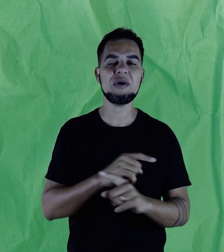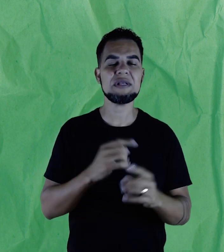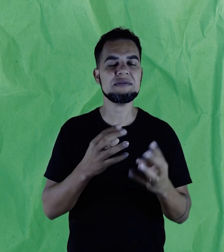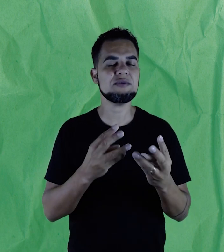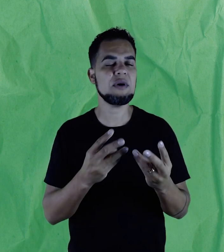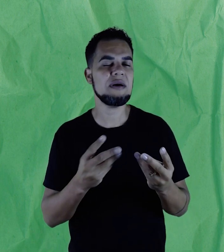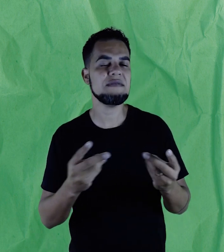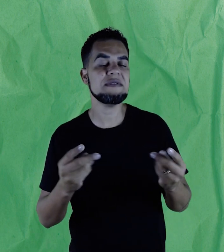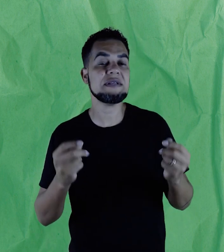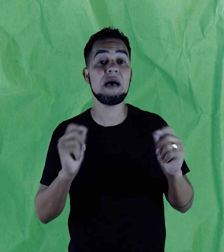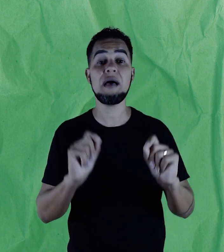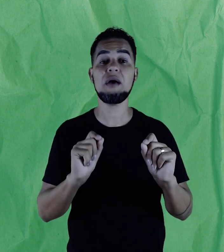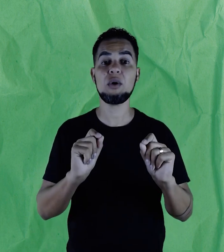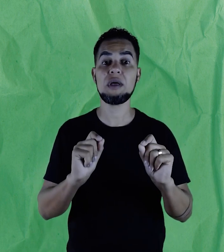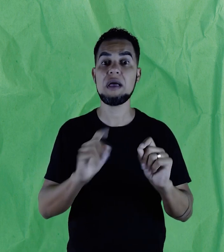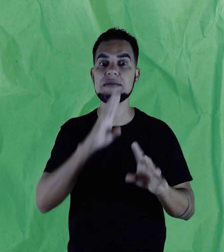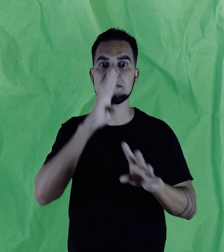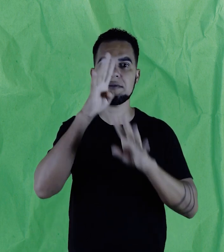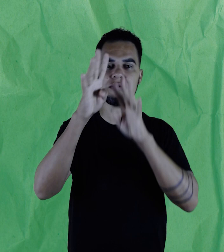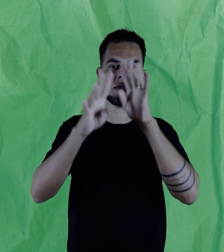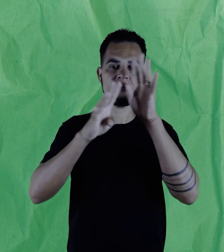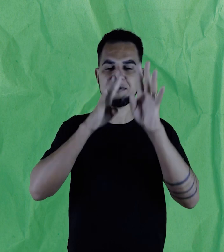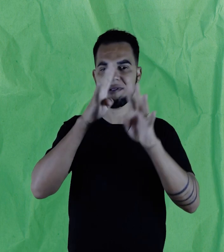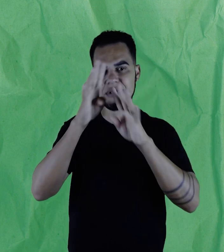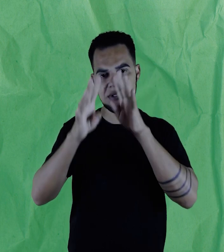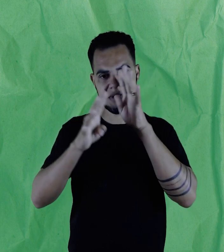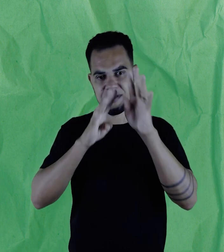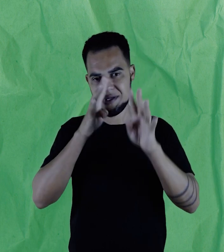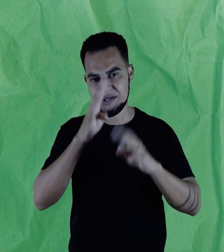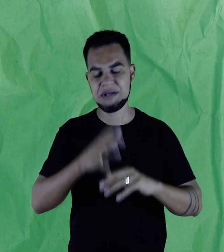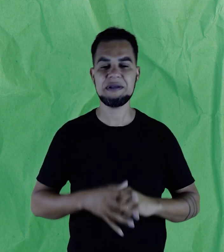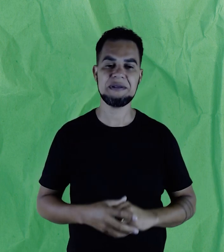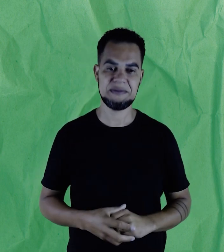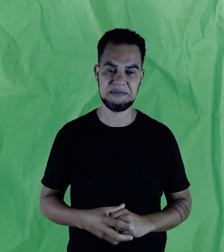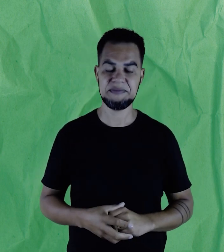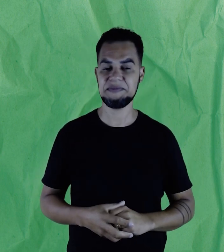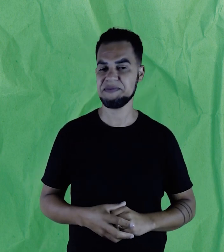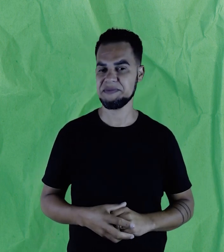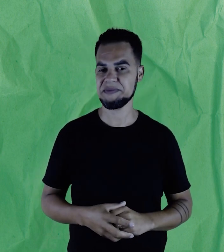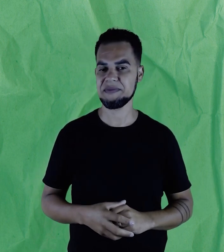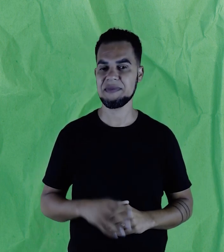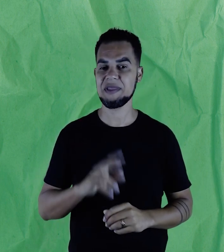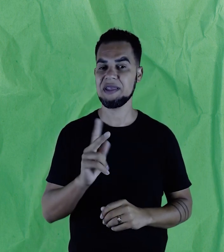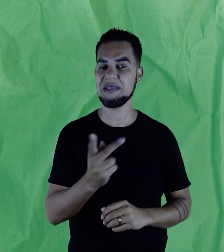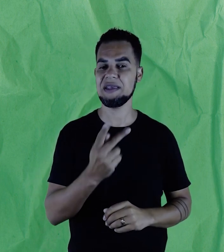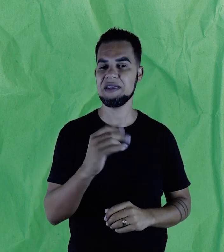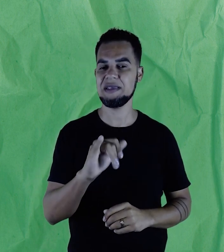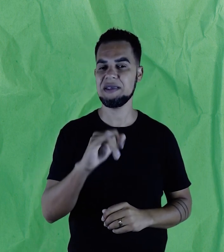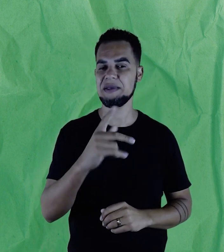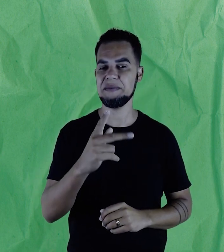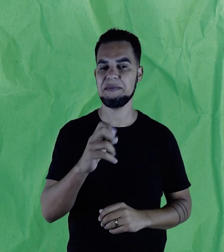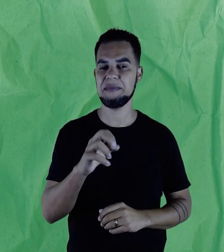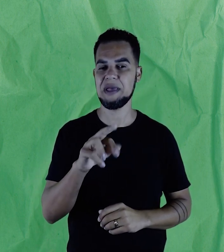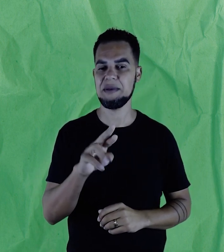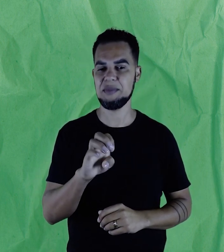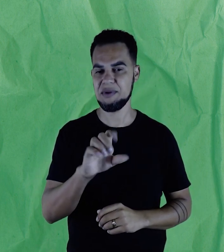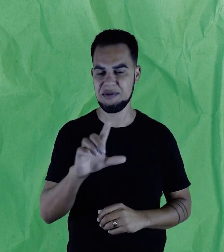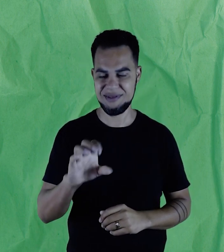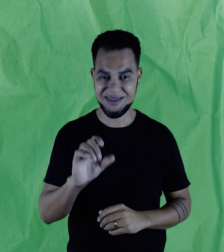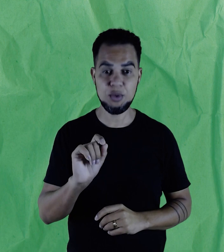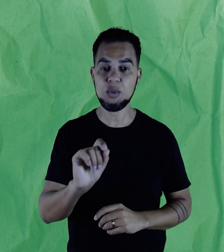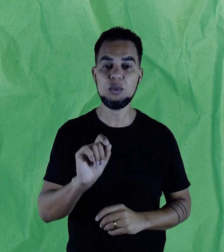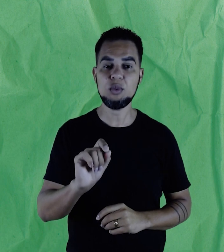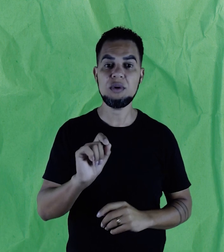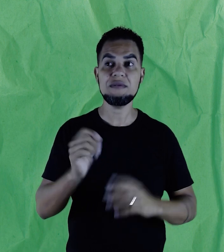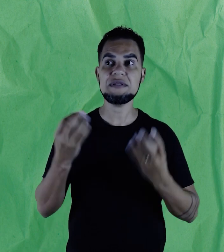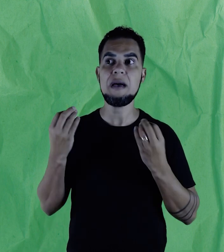é exagerar. Então, onde nós temos exagero? Nós temos na figura chamada hipérbole, que é justamente você exagerar e colocar ali